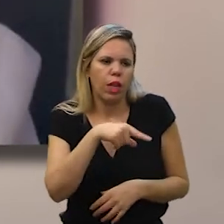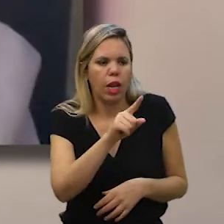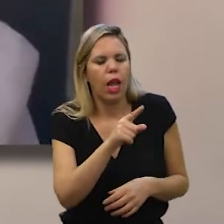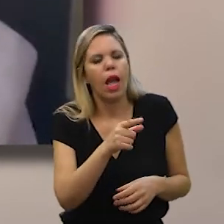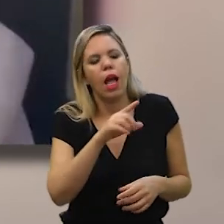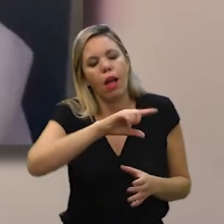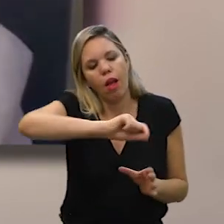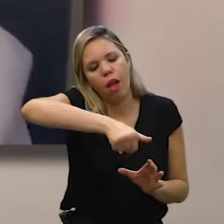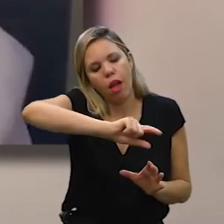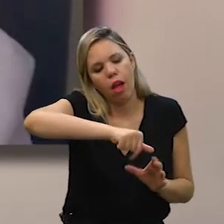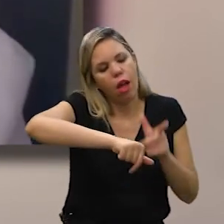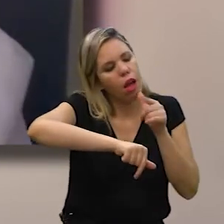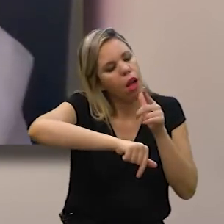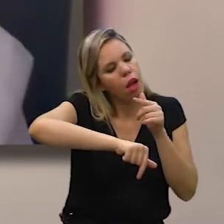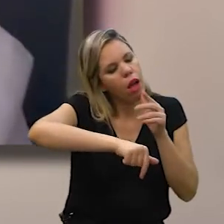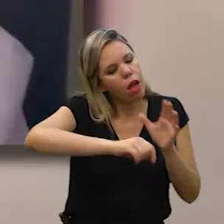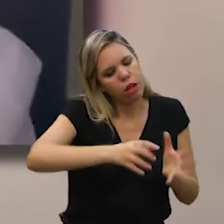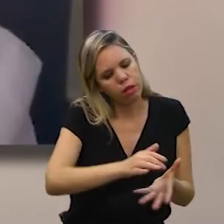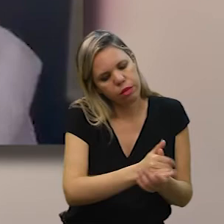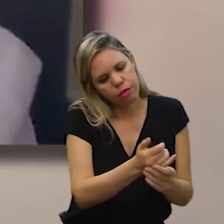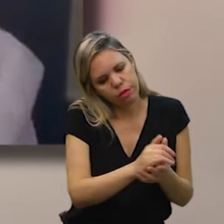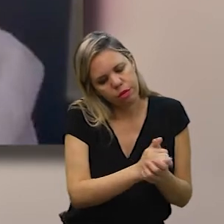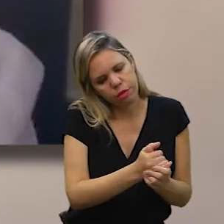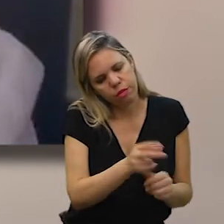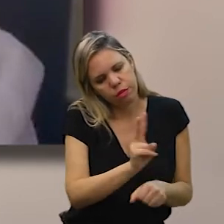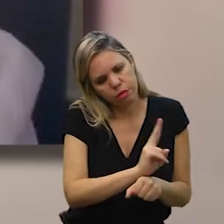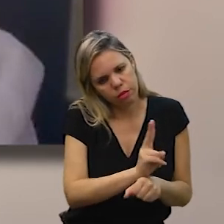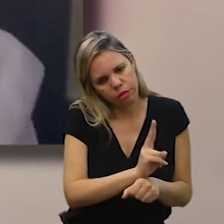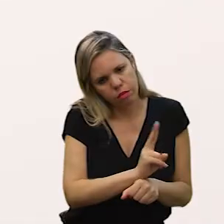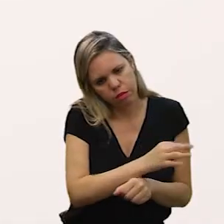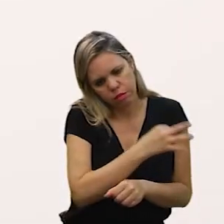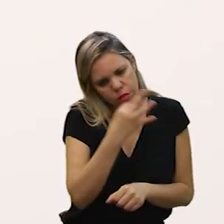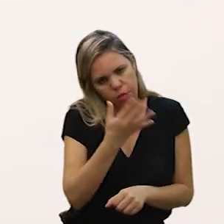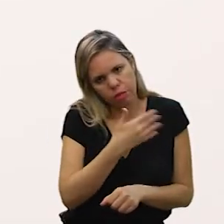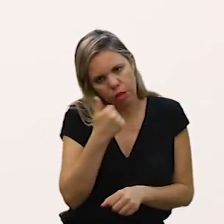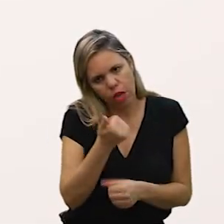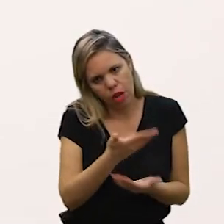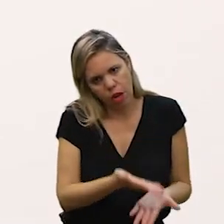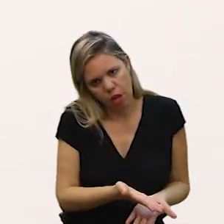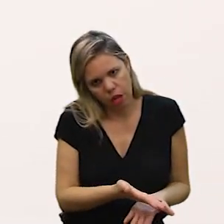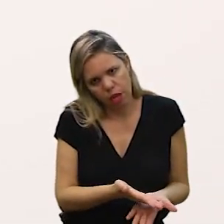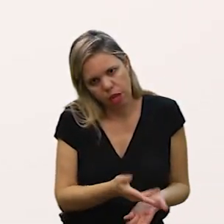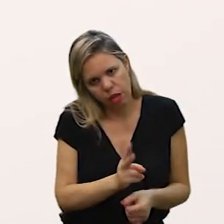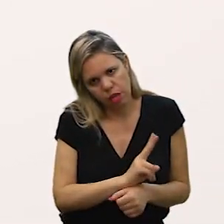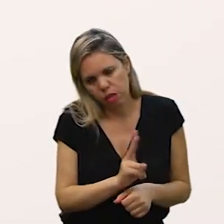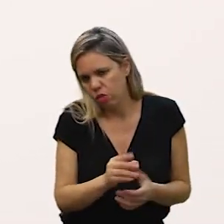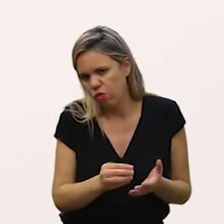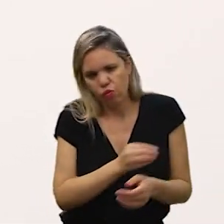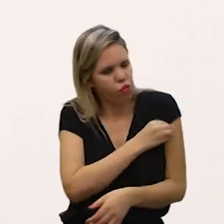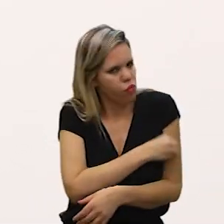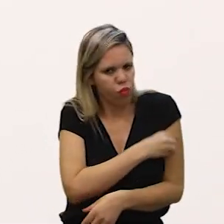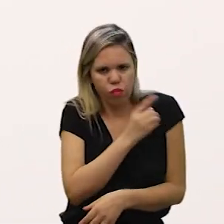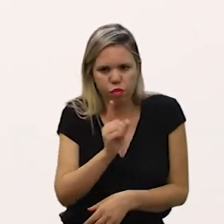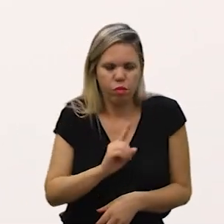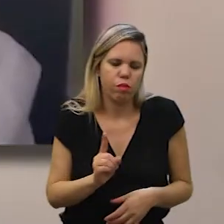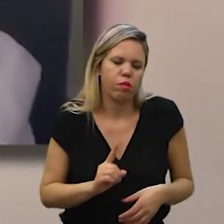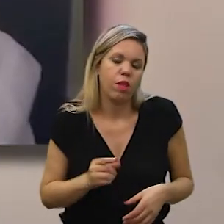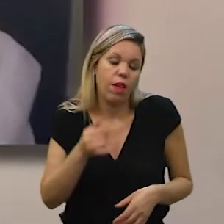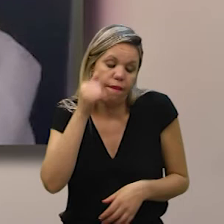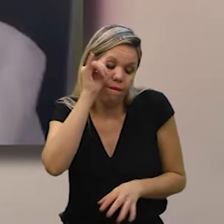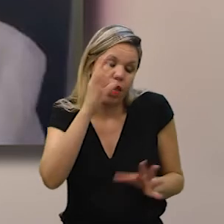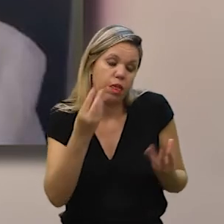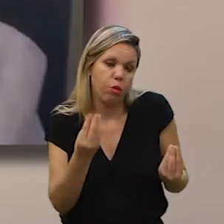gel, lavar as mãos com segurança, então ela lava as mãos com segurança e não usa o álcool gel.